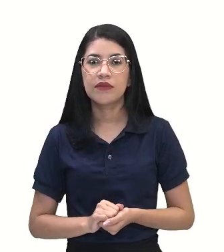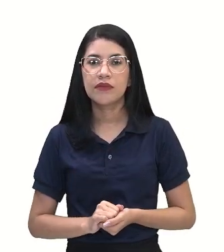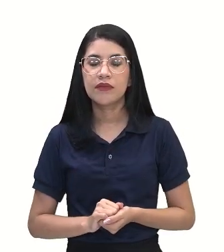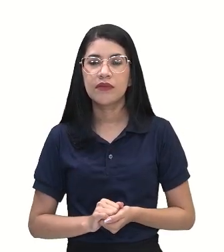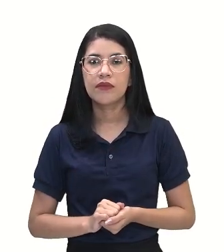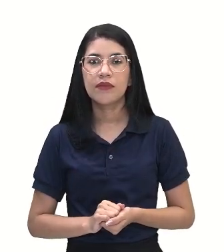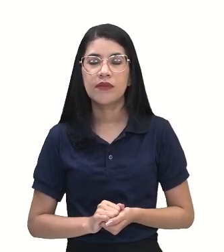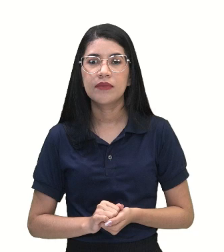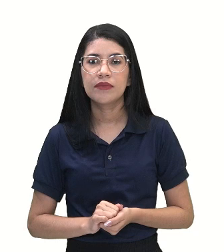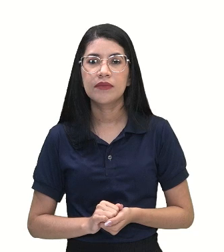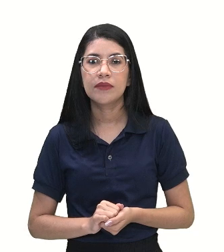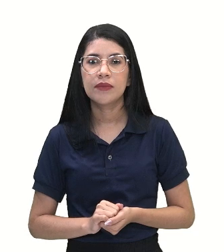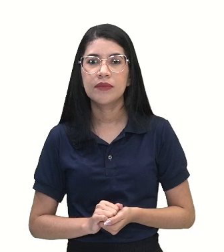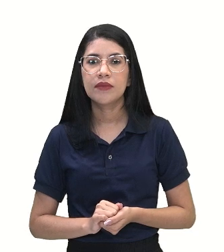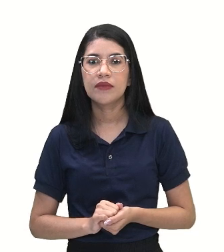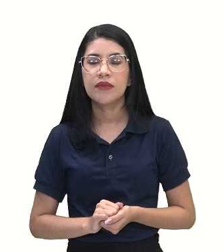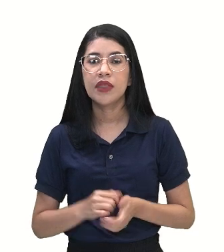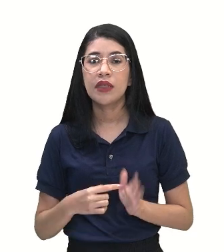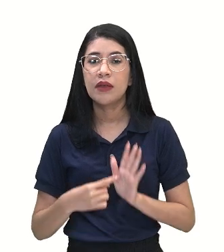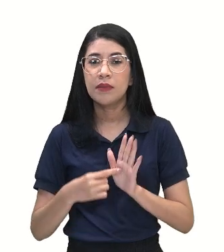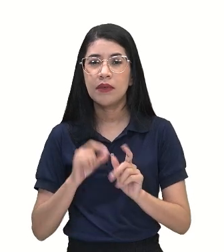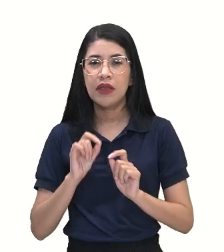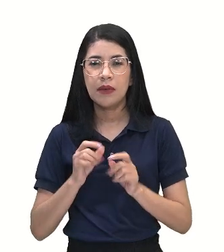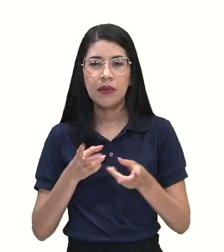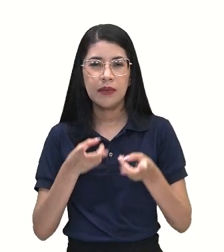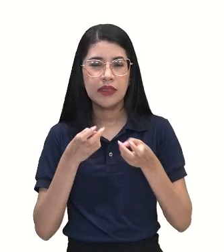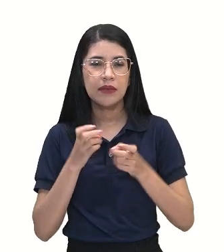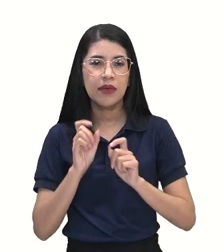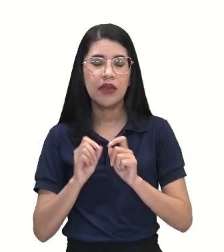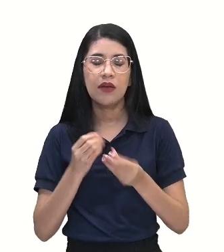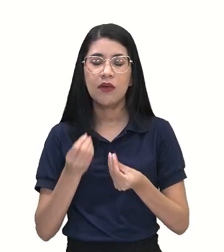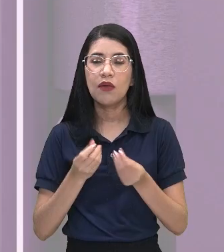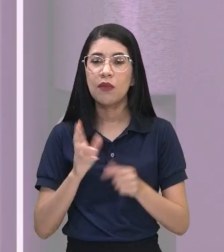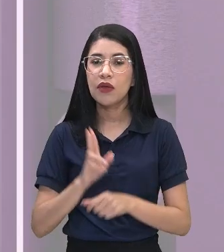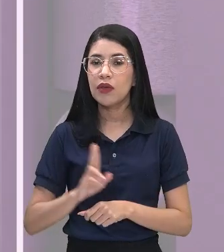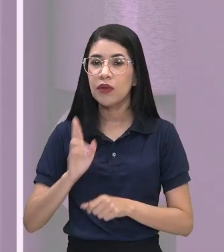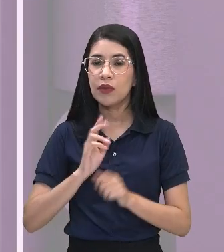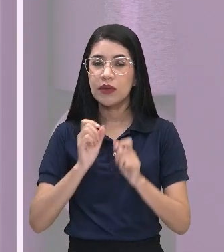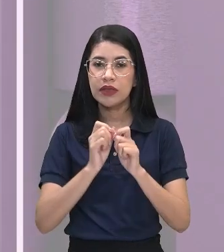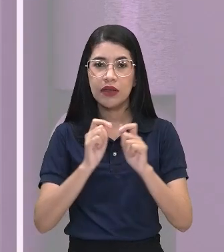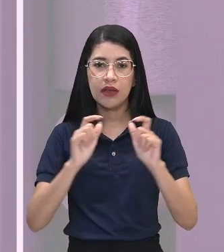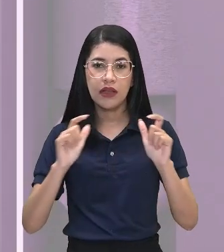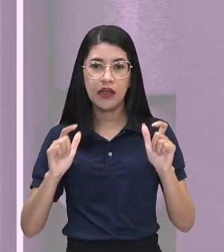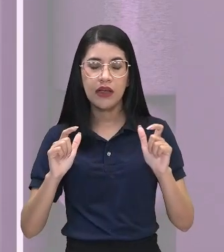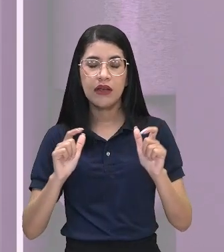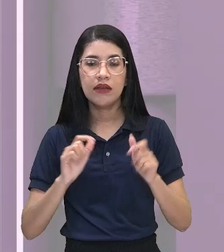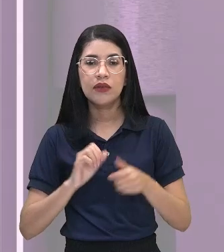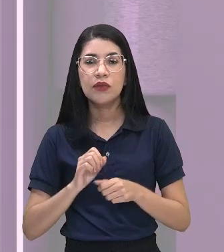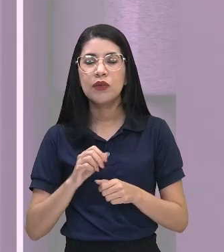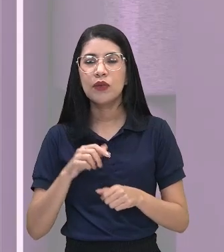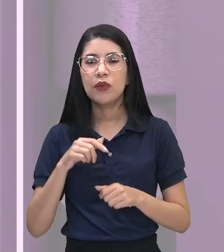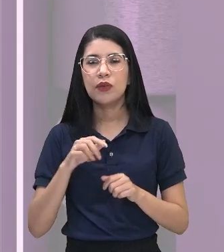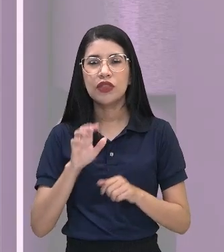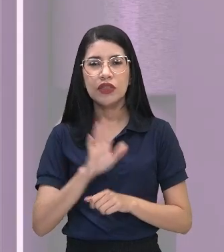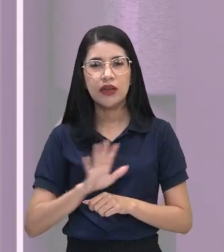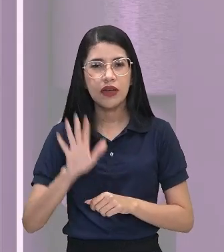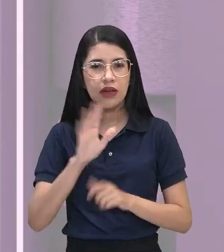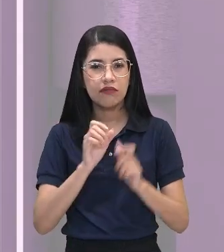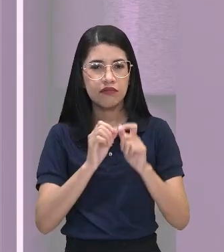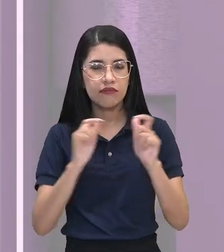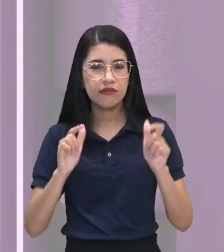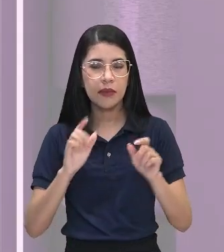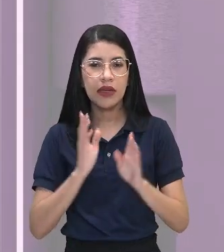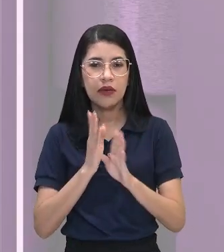tá? Isso aí é para vocês observarem como que a gente aplica a fórmula do termo geral de uma PG quando a gente quer